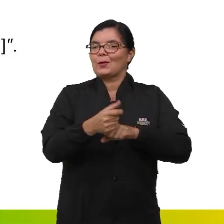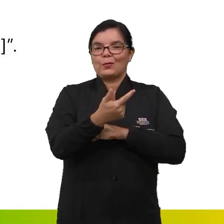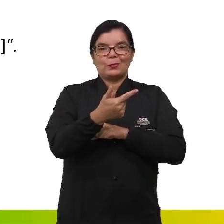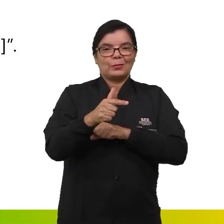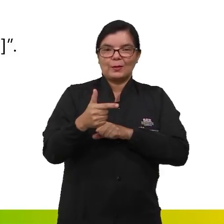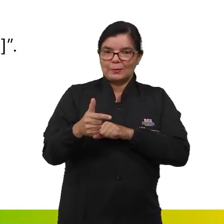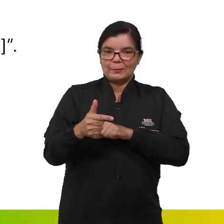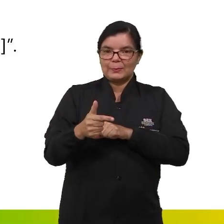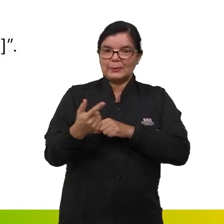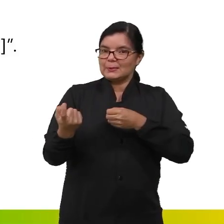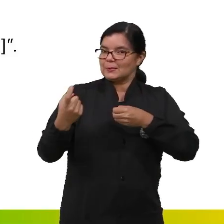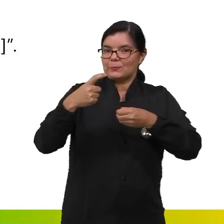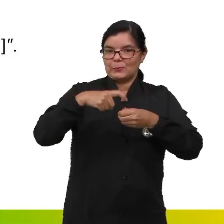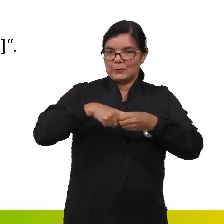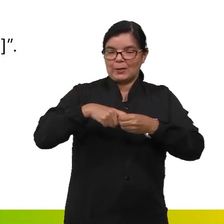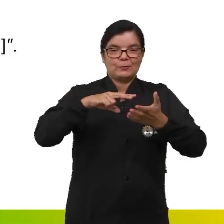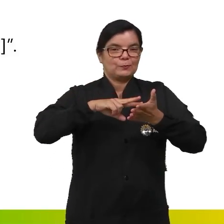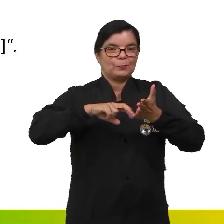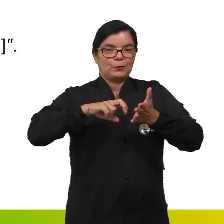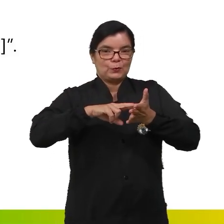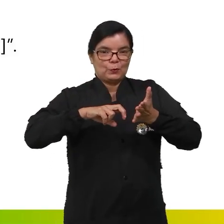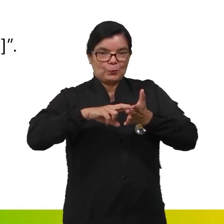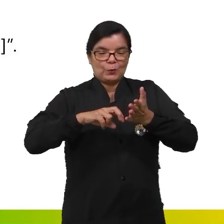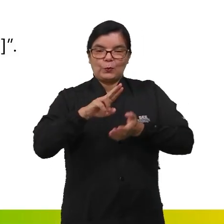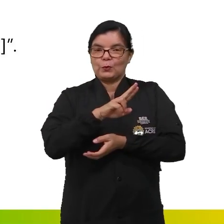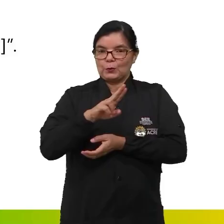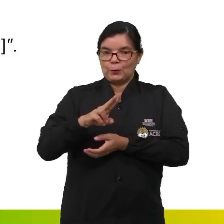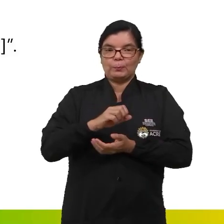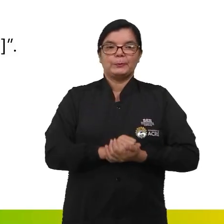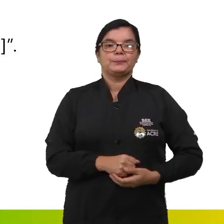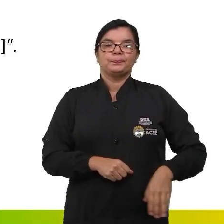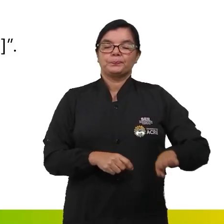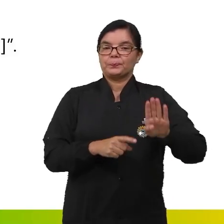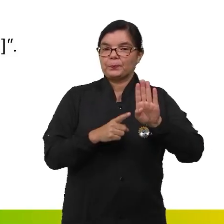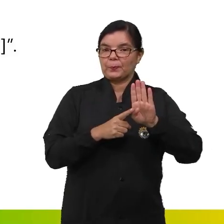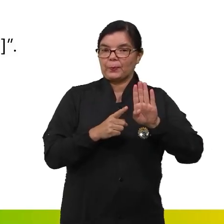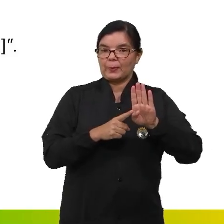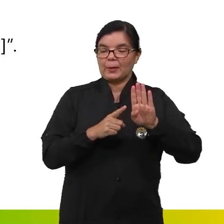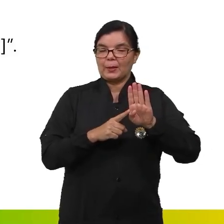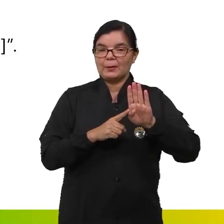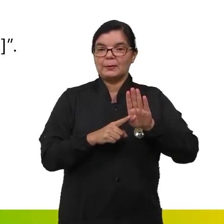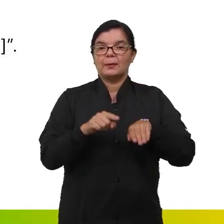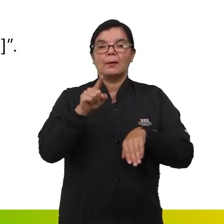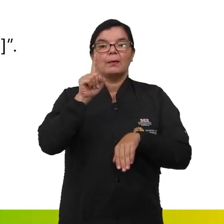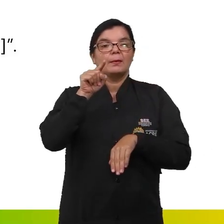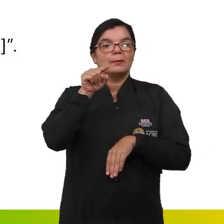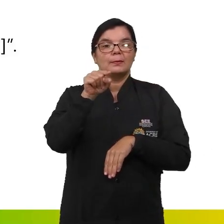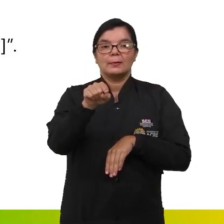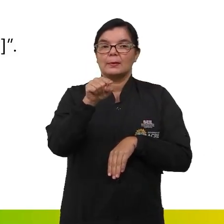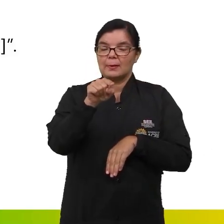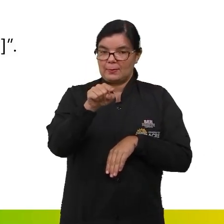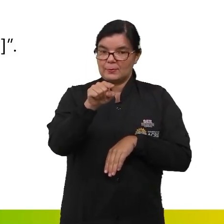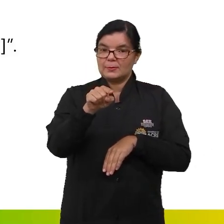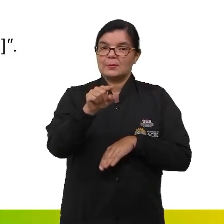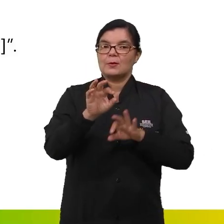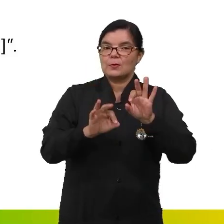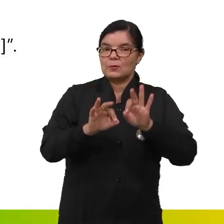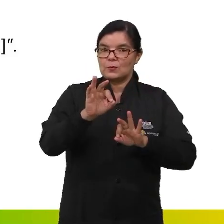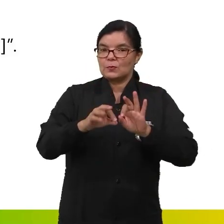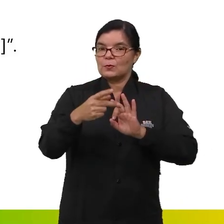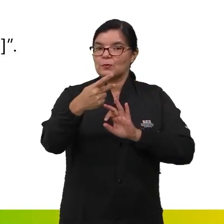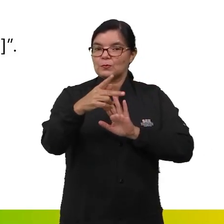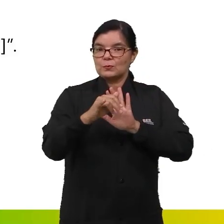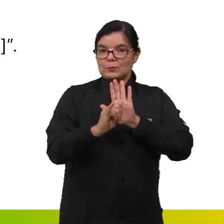tem a retomada do vocabulário nome em si. Na letra B diz assim: é você